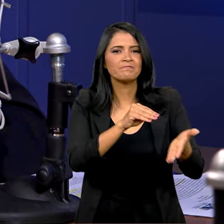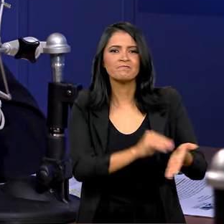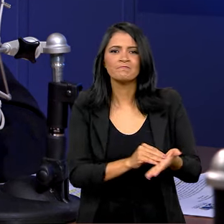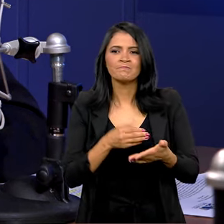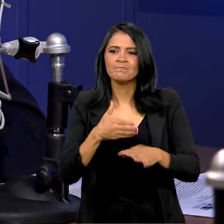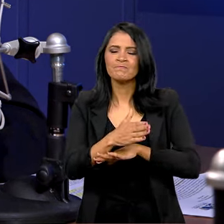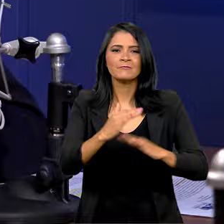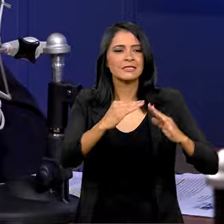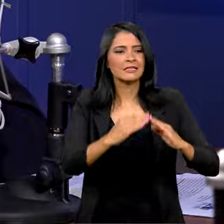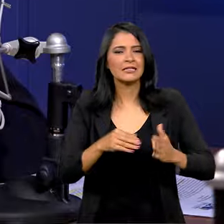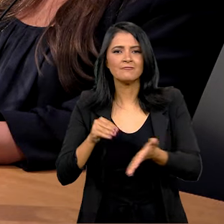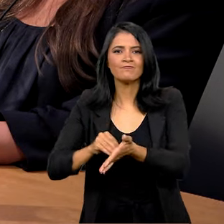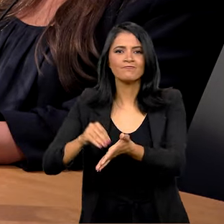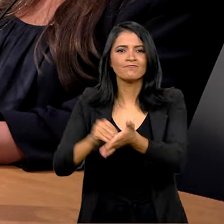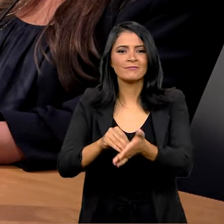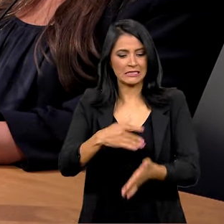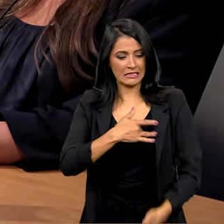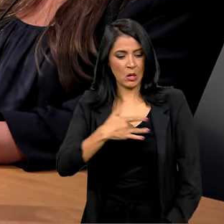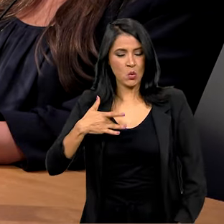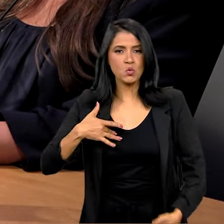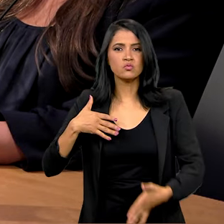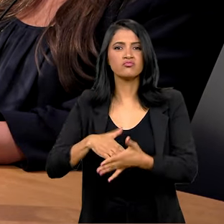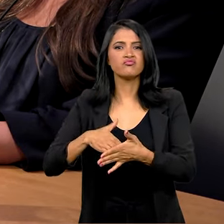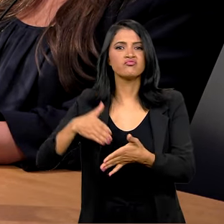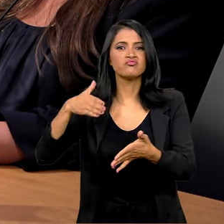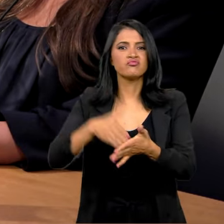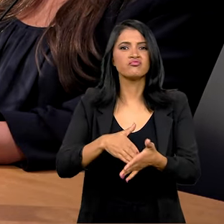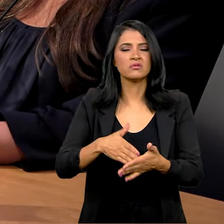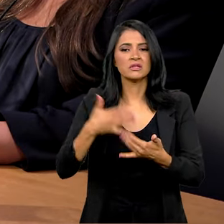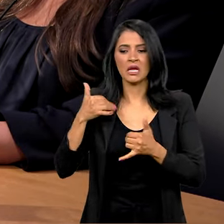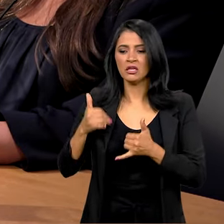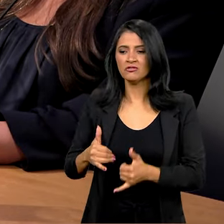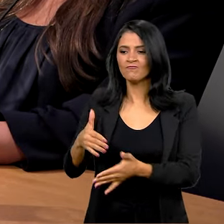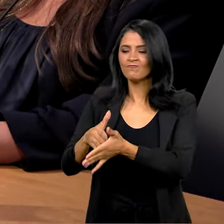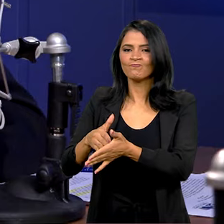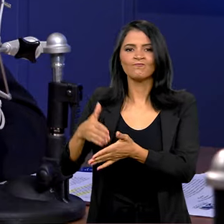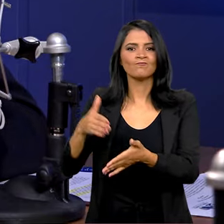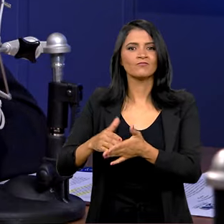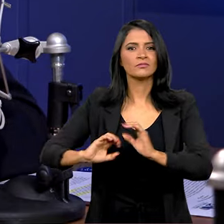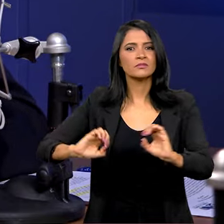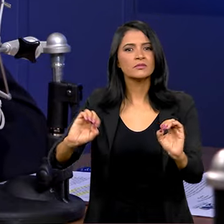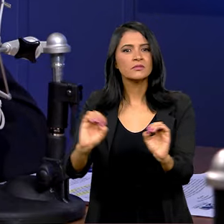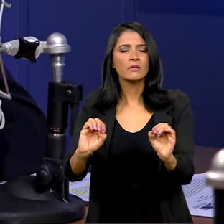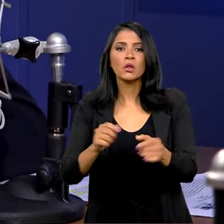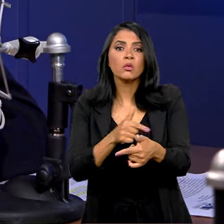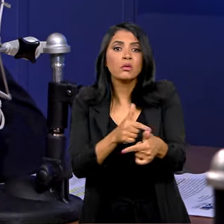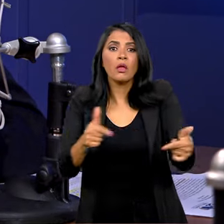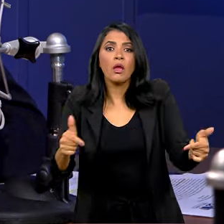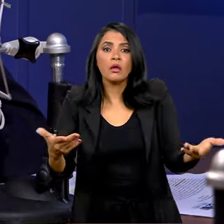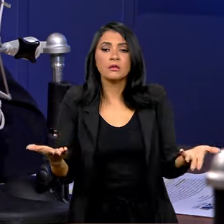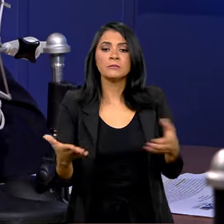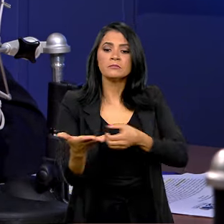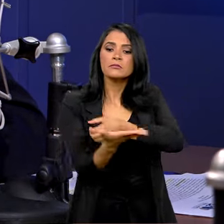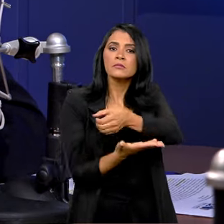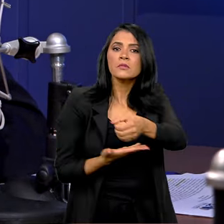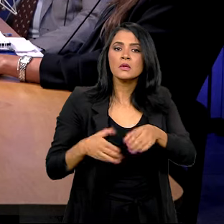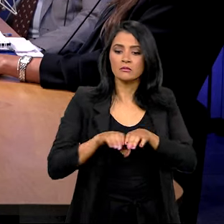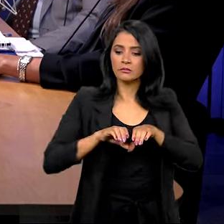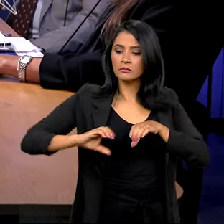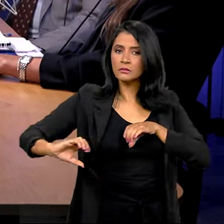abrigo não tem acesso à saúde não tem acesso à energia não tem acesso o